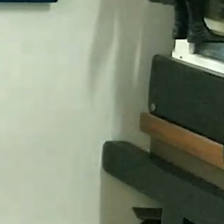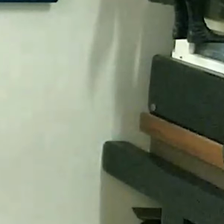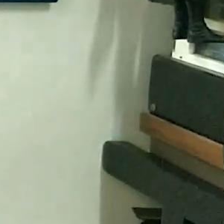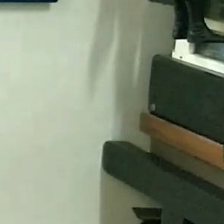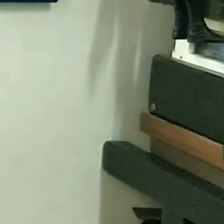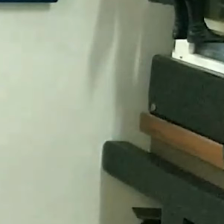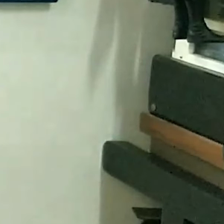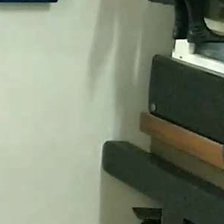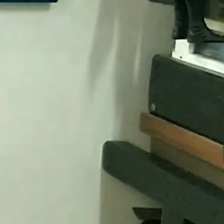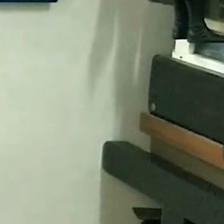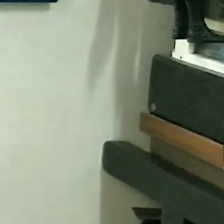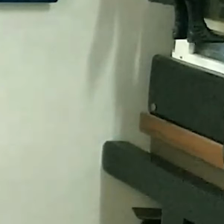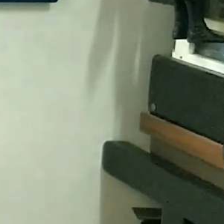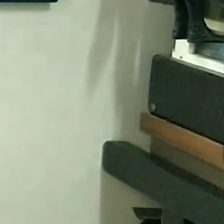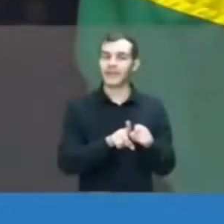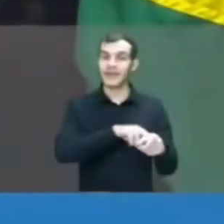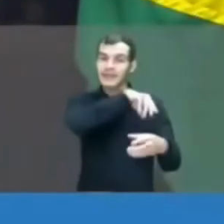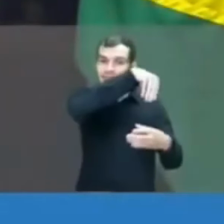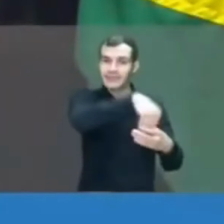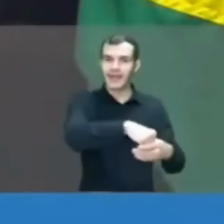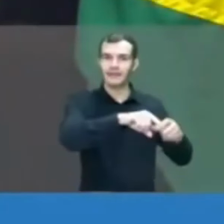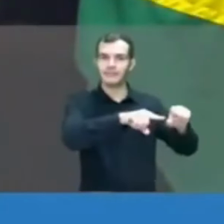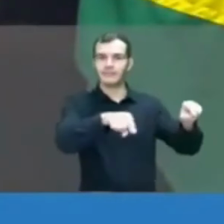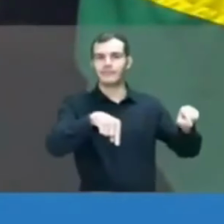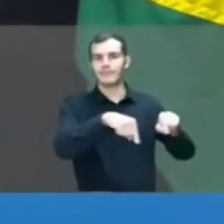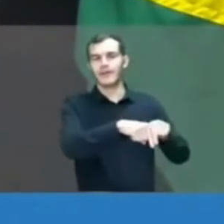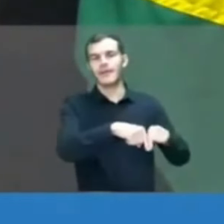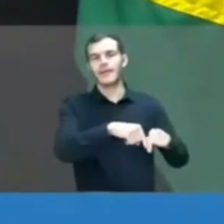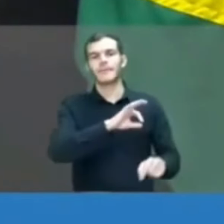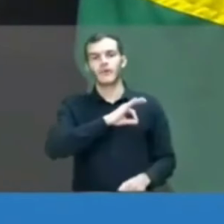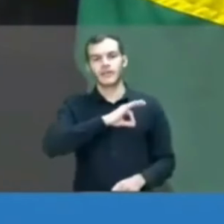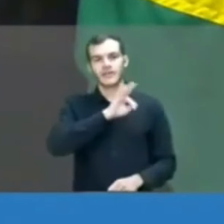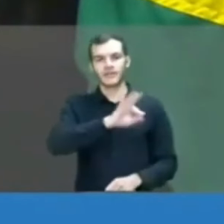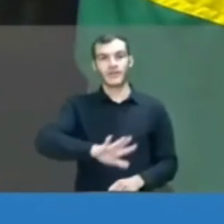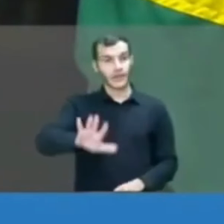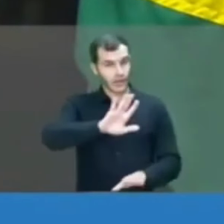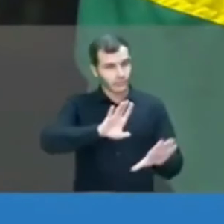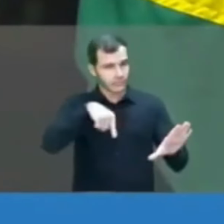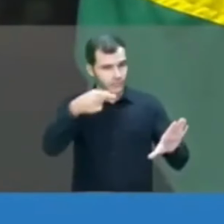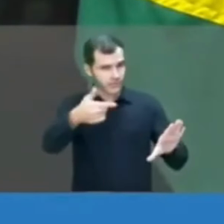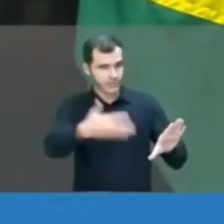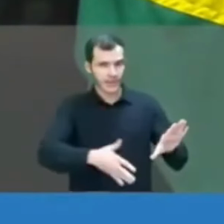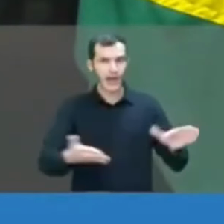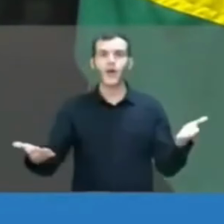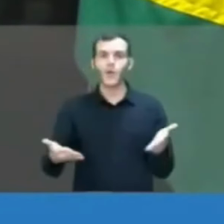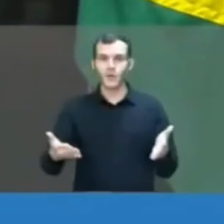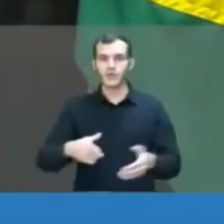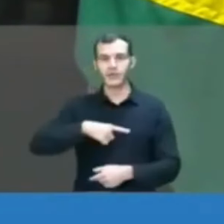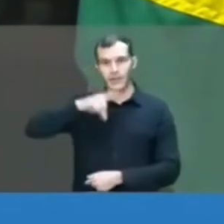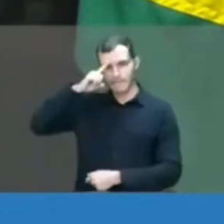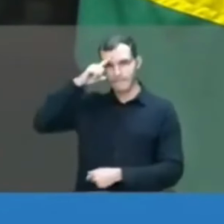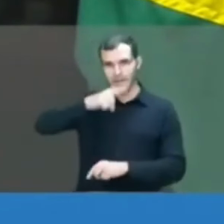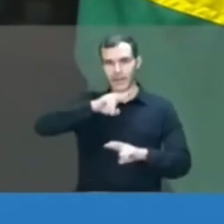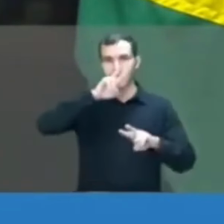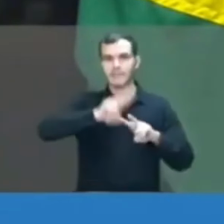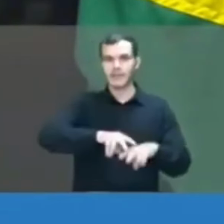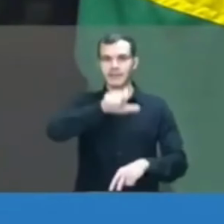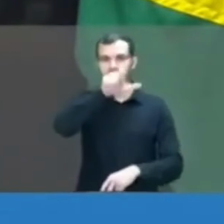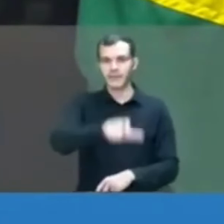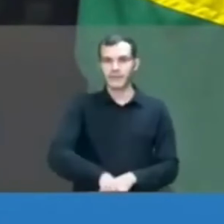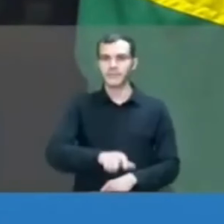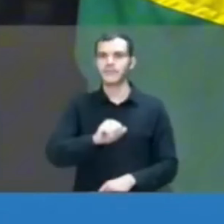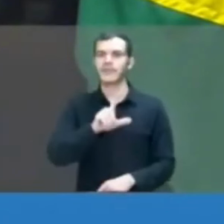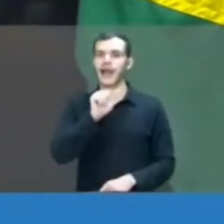Polícia Federal nesta fala aqui. Hoje houve mandados de prisão para Alan dos Santos e Oswaldo